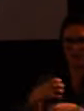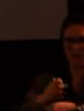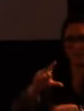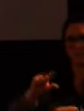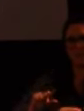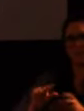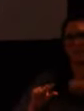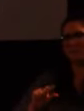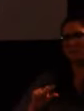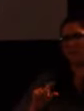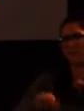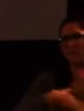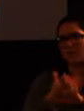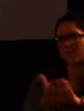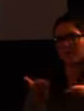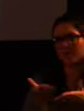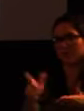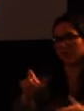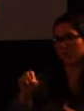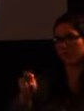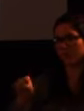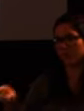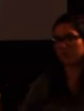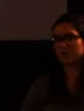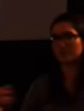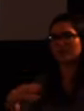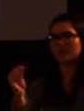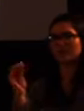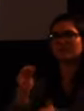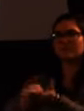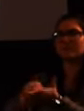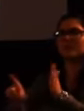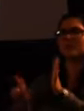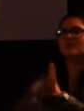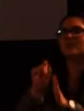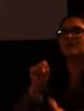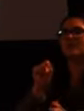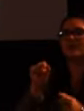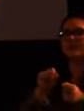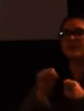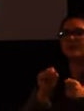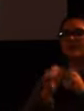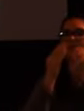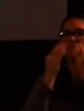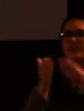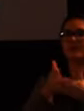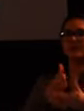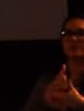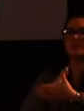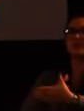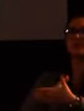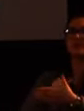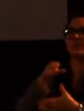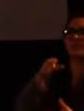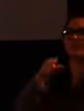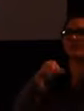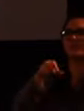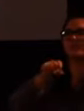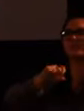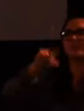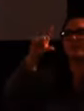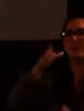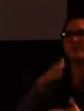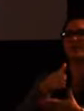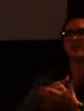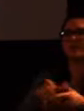existiu. A novidade que a LOUS traz é definir uma frente máxima e uma área máxima do